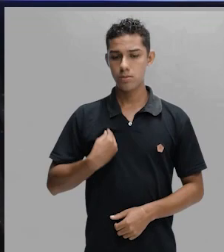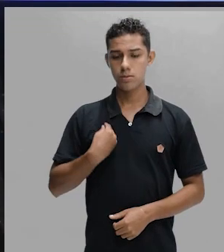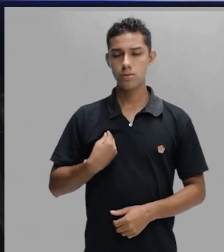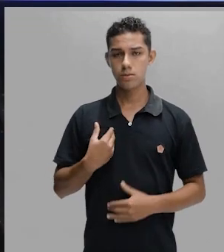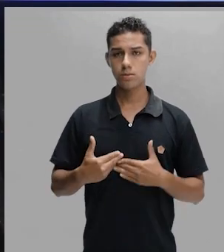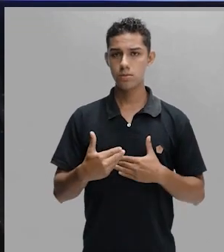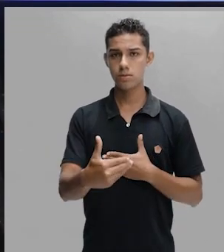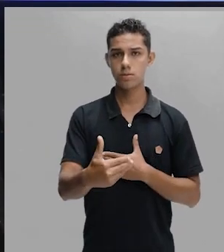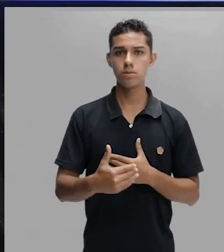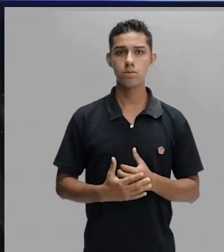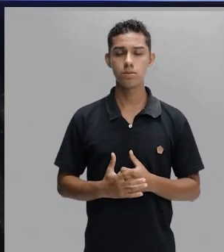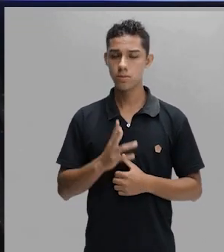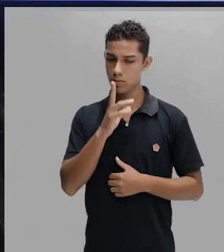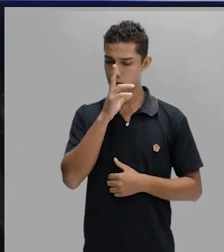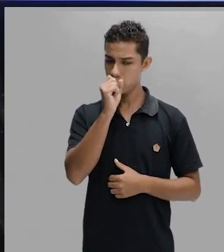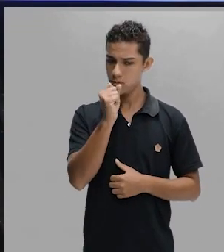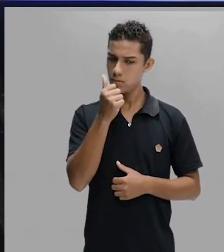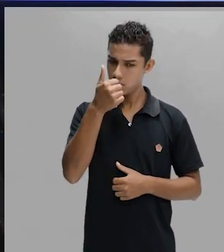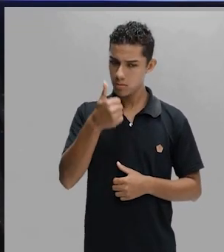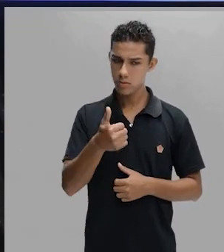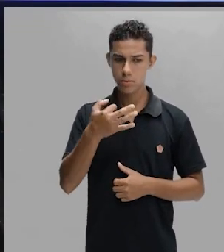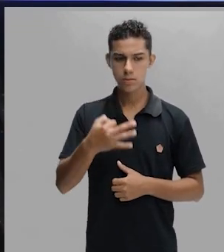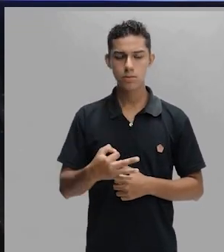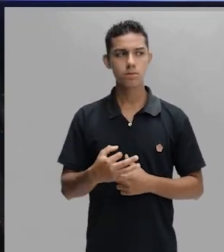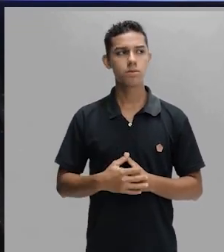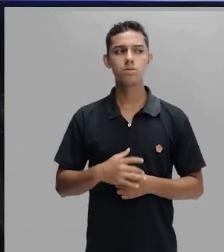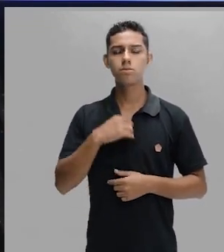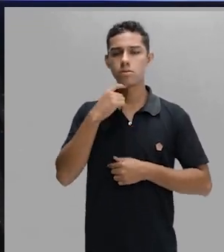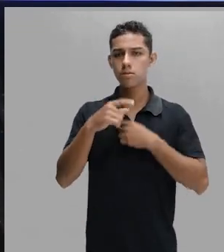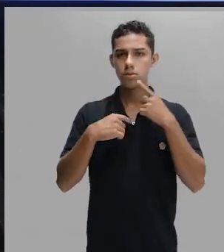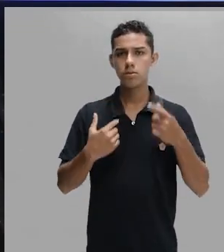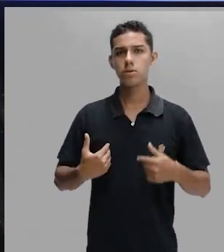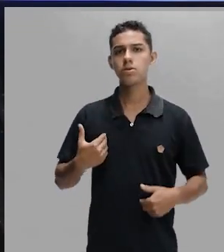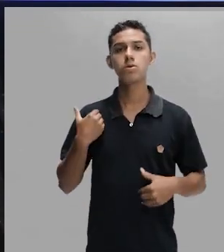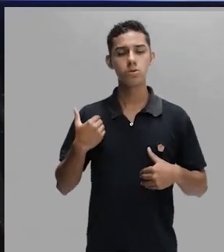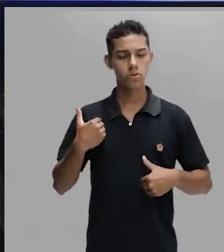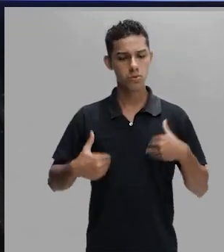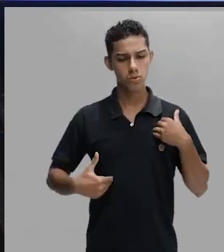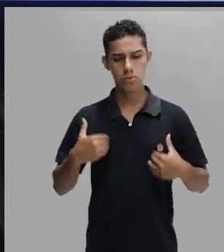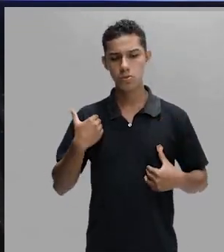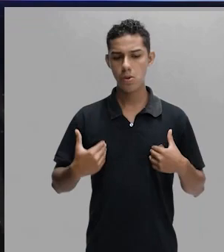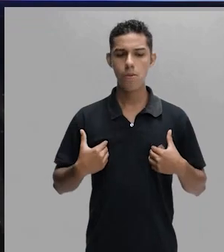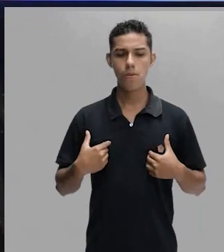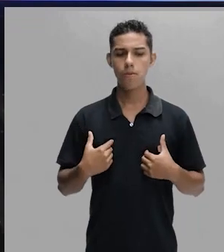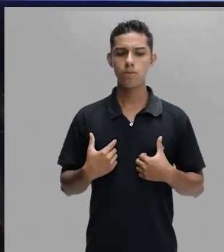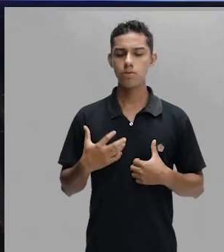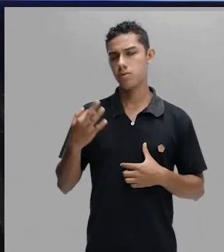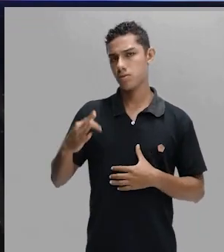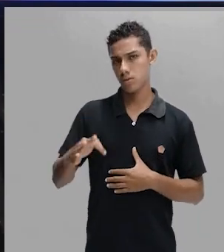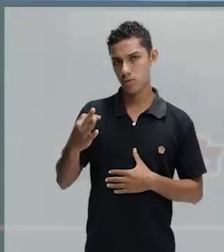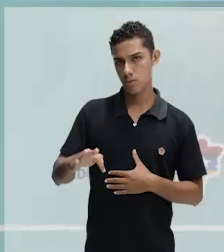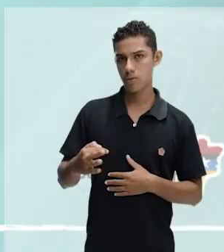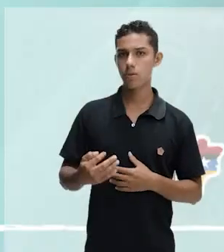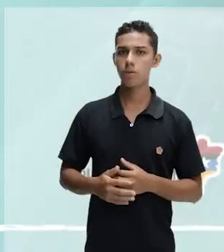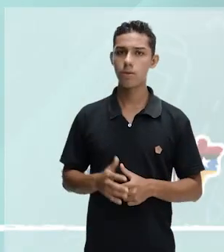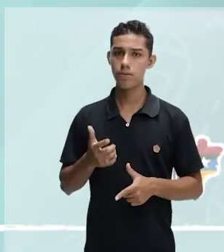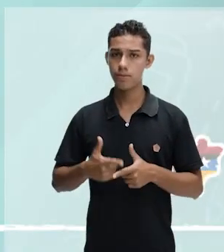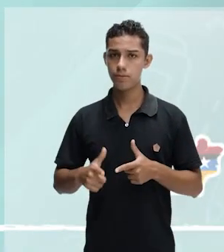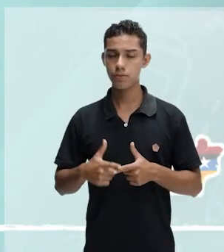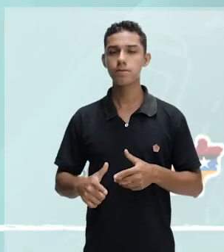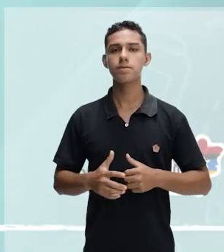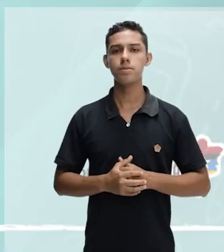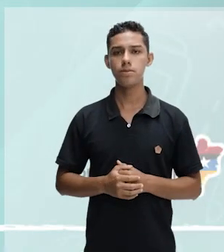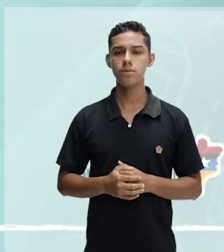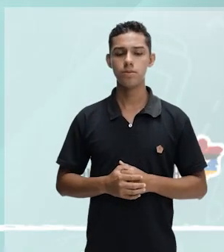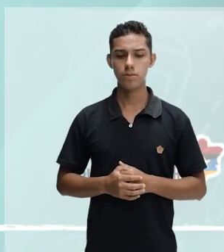de forma o quê? Eficientes, para que eu não sobrecarregue determinada estrutura e venha assim a ocasionar problemas posturais